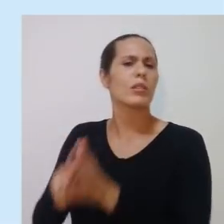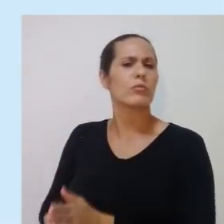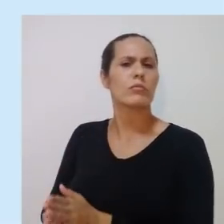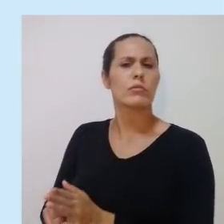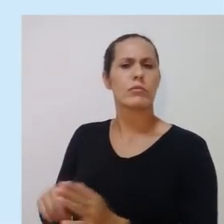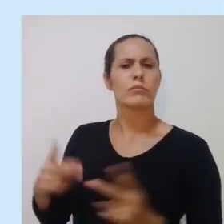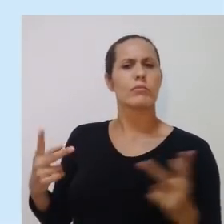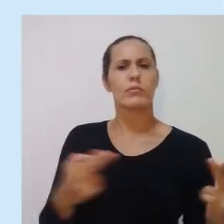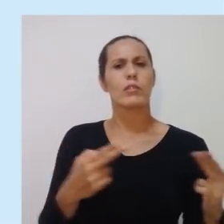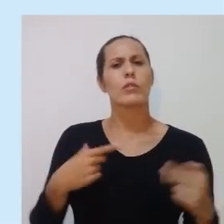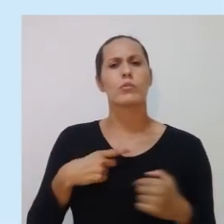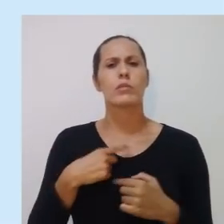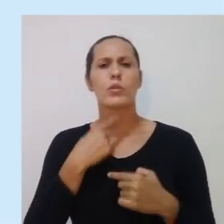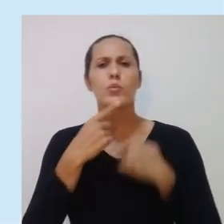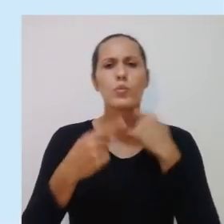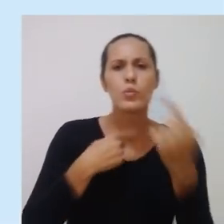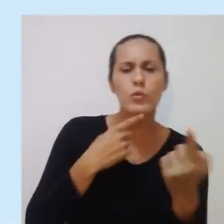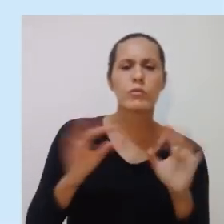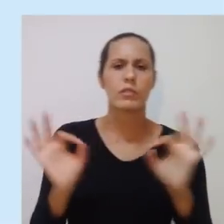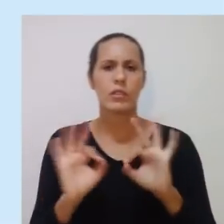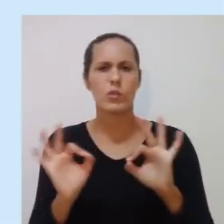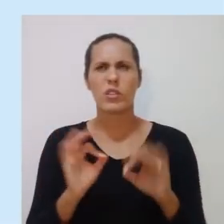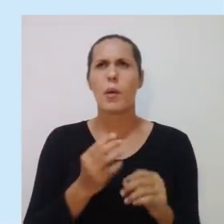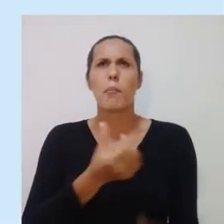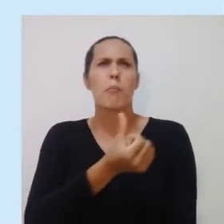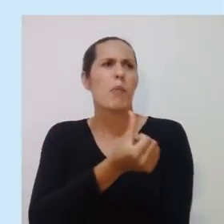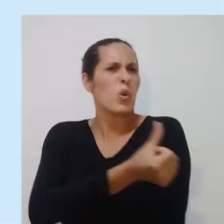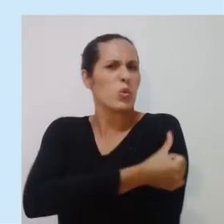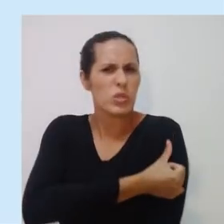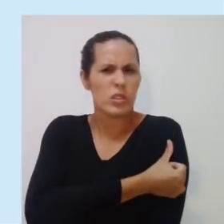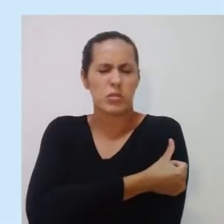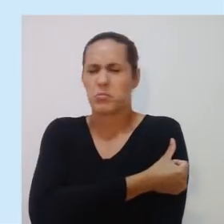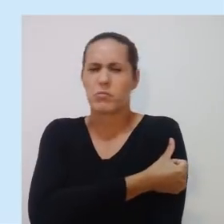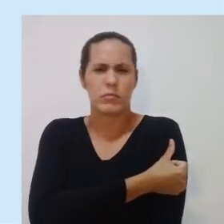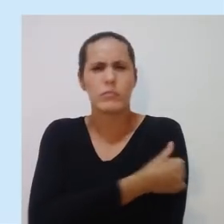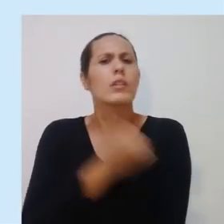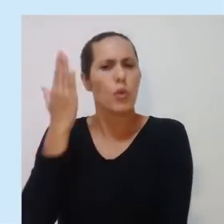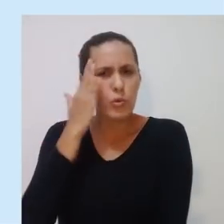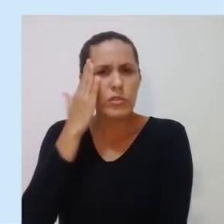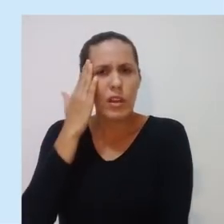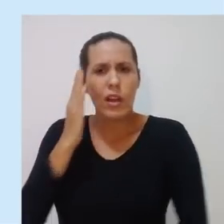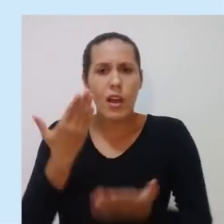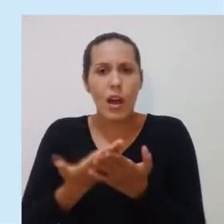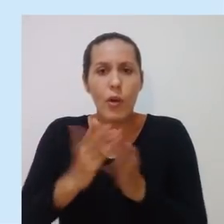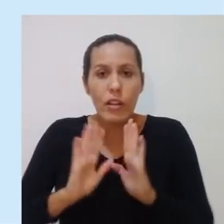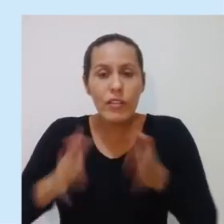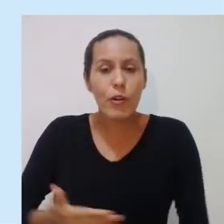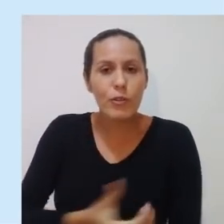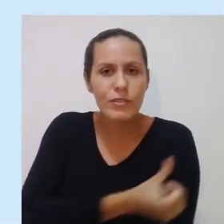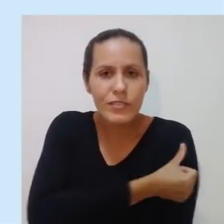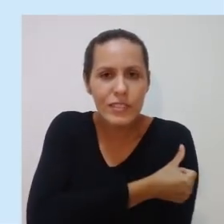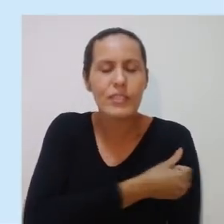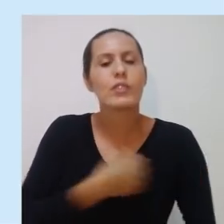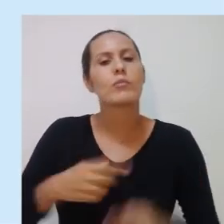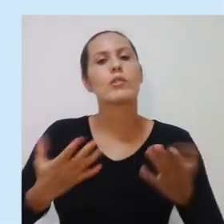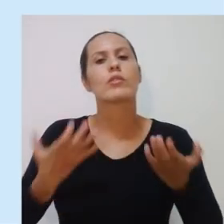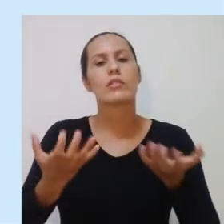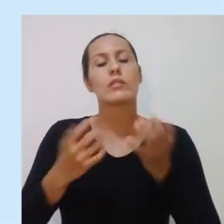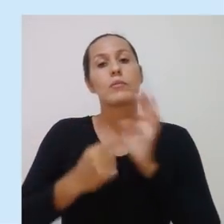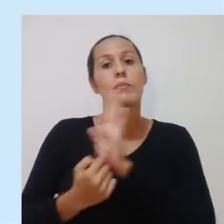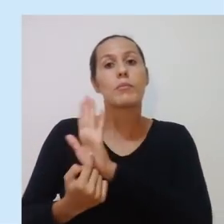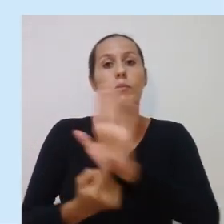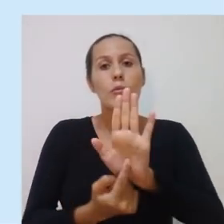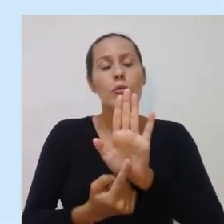tipo, não tenho dúvida. Eu não quis trazer uma questão do 6º ano. Eu sei que isso é uma aula para o 6º ano, mas eu quis mostrar para